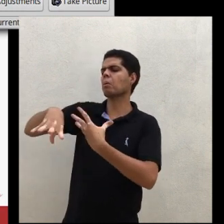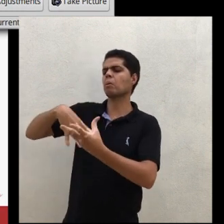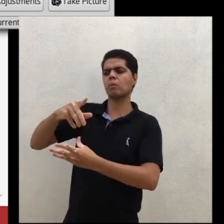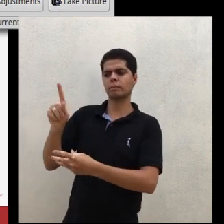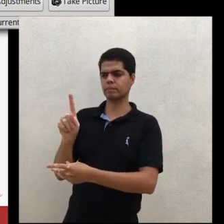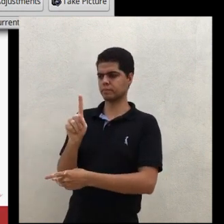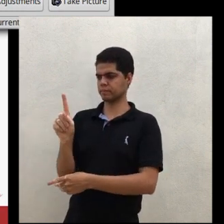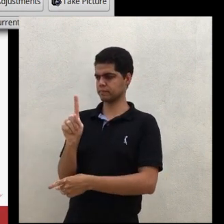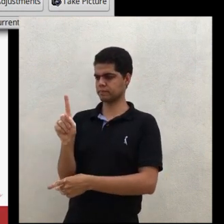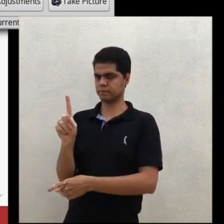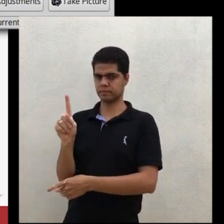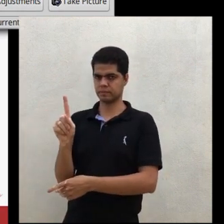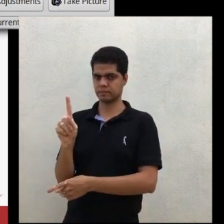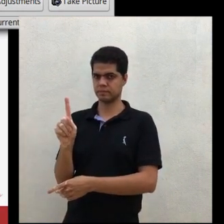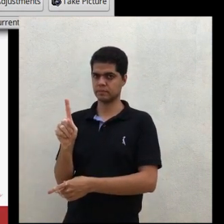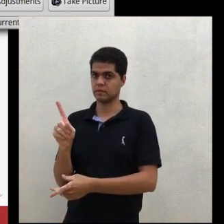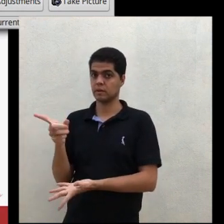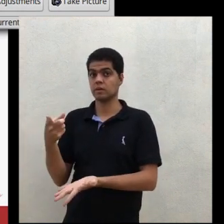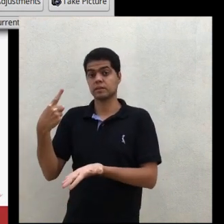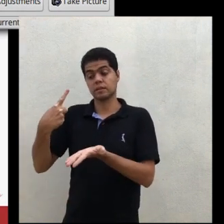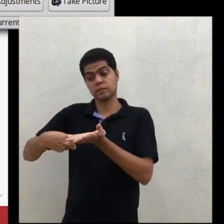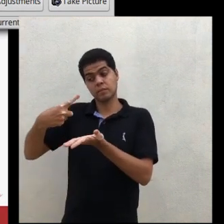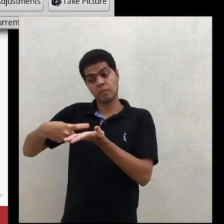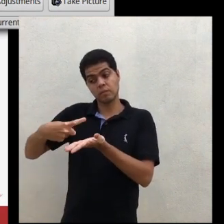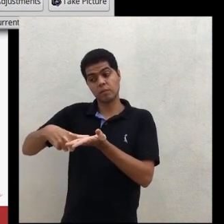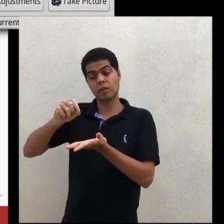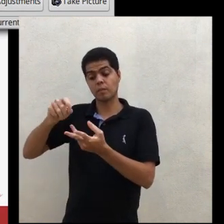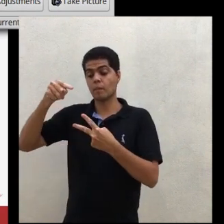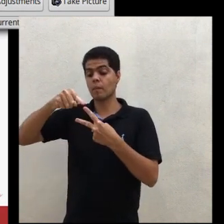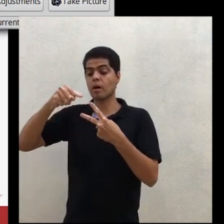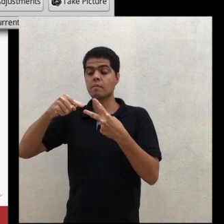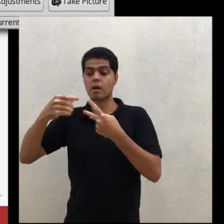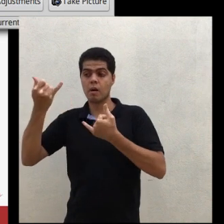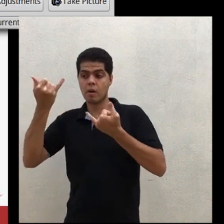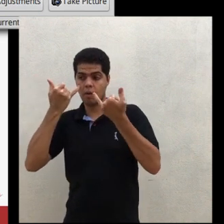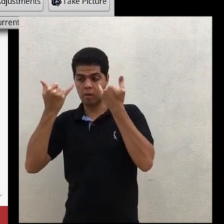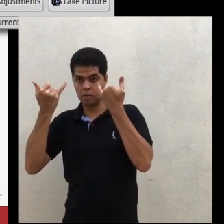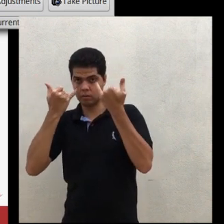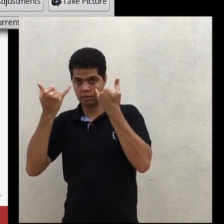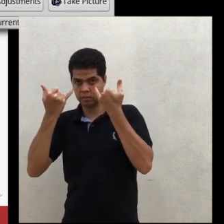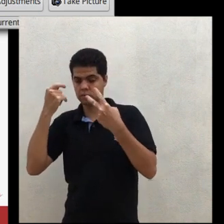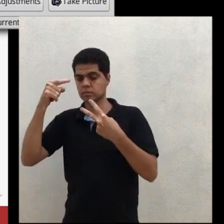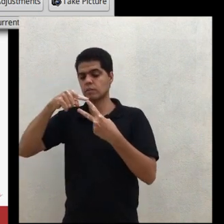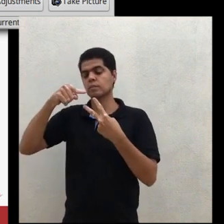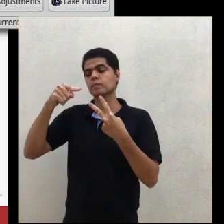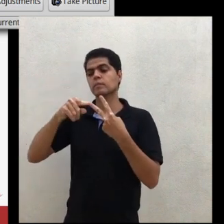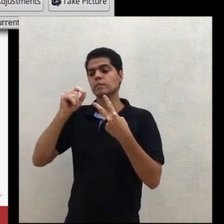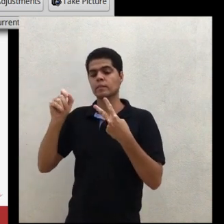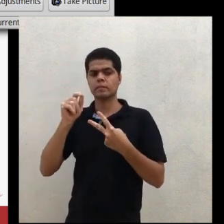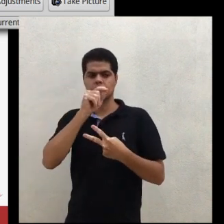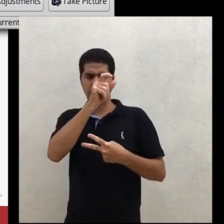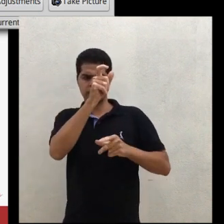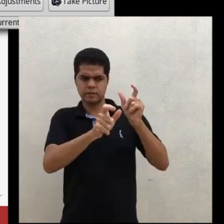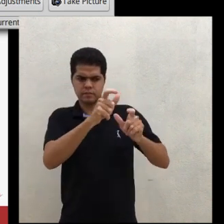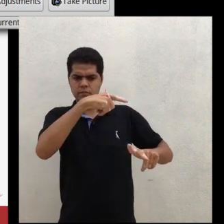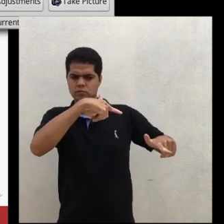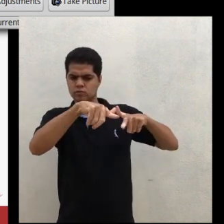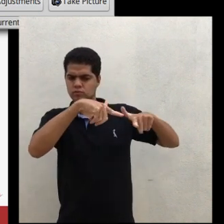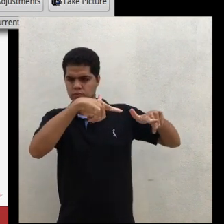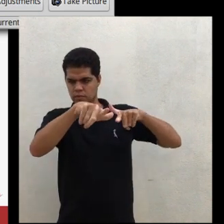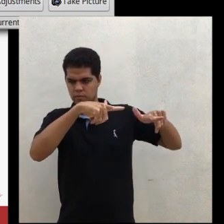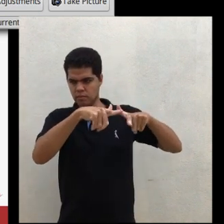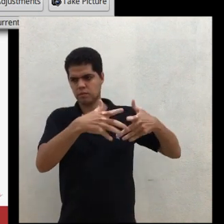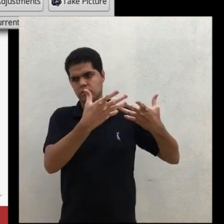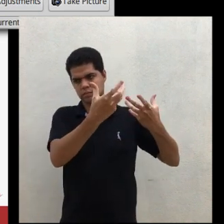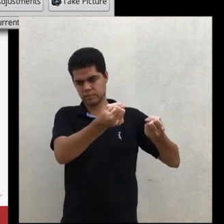informações para eu gratificar os meus funcionários: o tempo de experiência entre 0 e